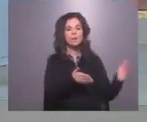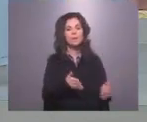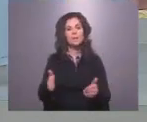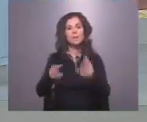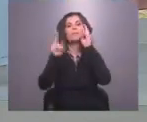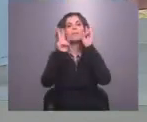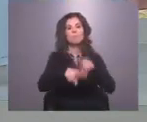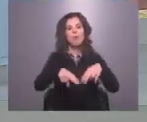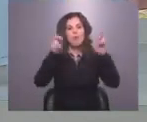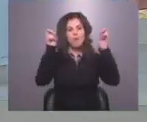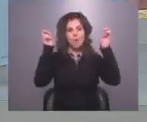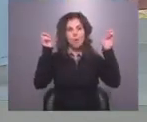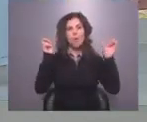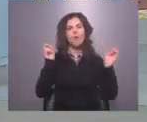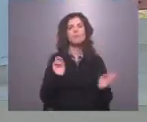Mistério da fé.